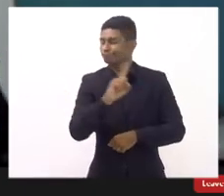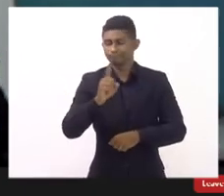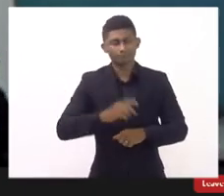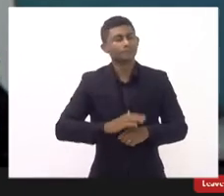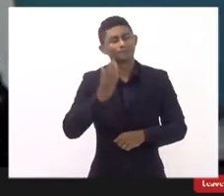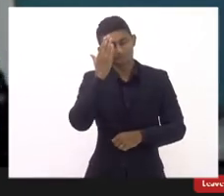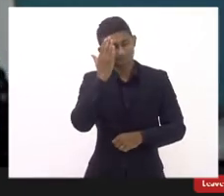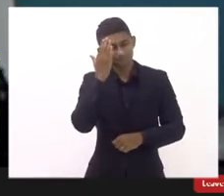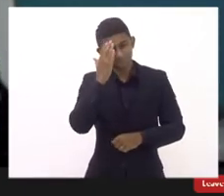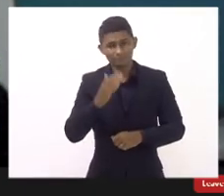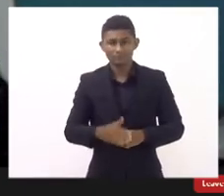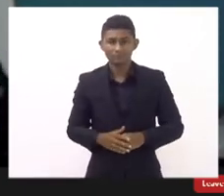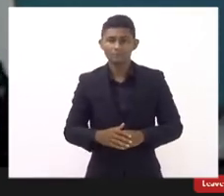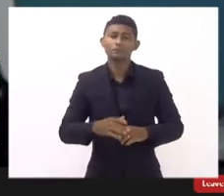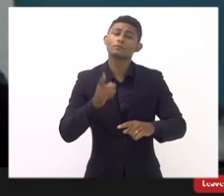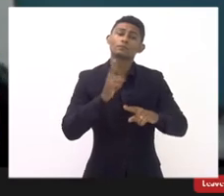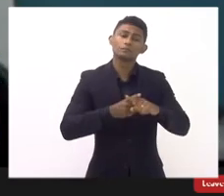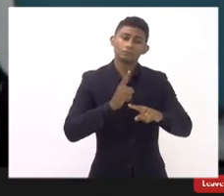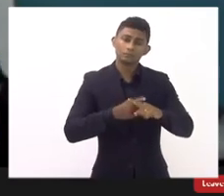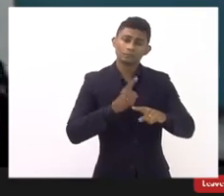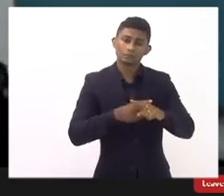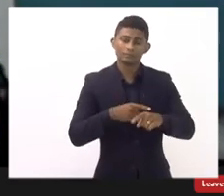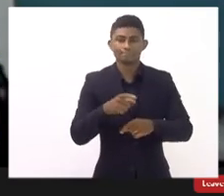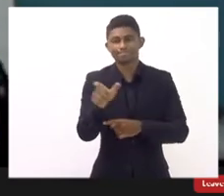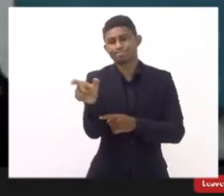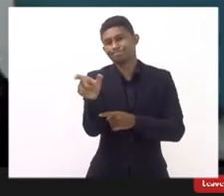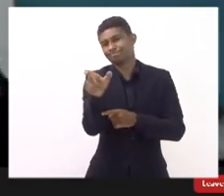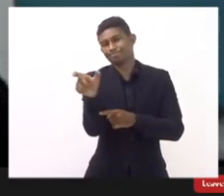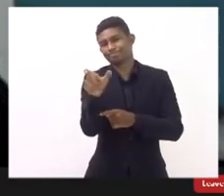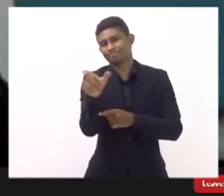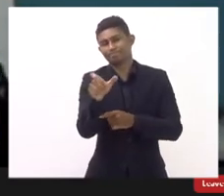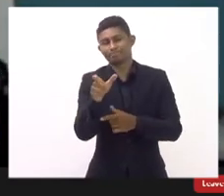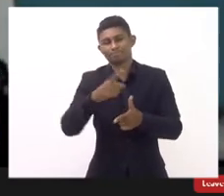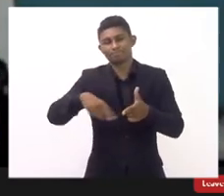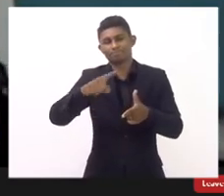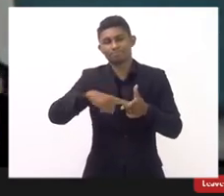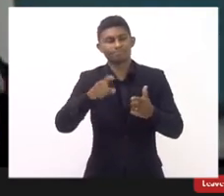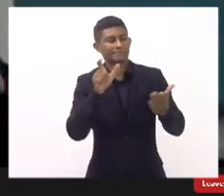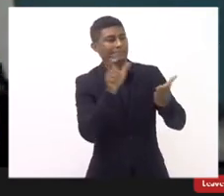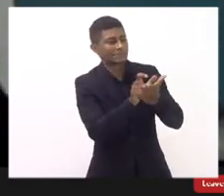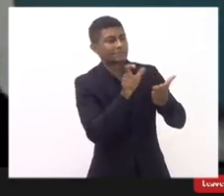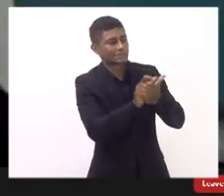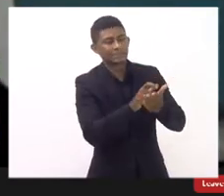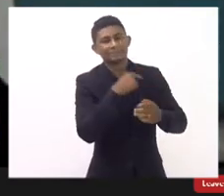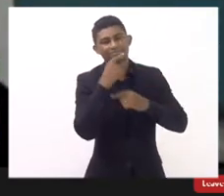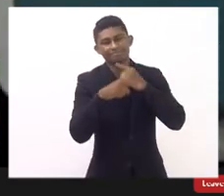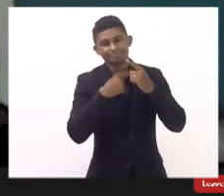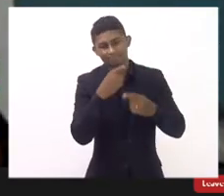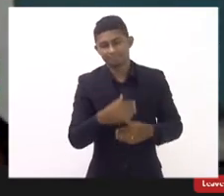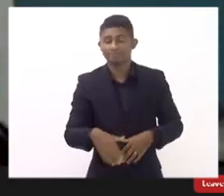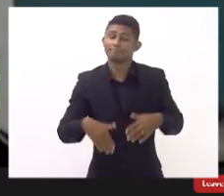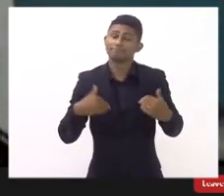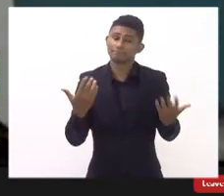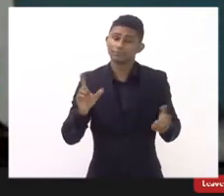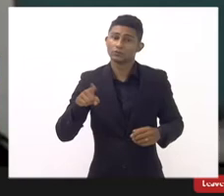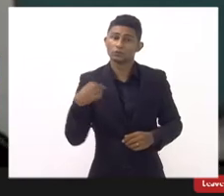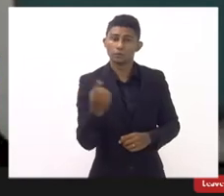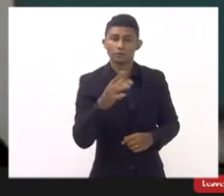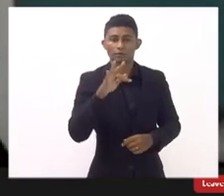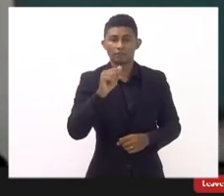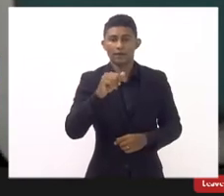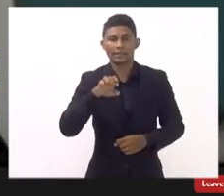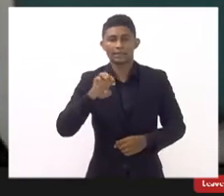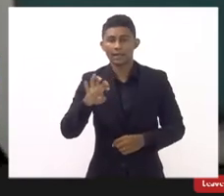seus cursos por conta dessa questão do passe livre, né? Então, para a gente da FAETEC, isso representa um problema muito